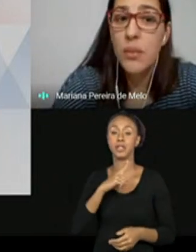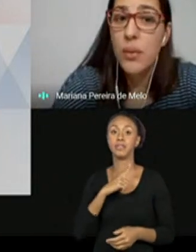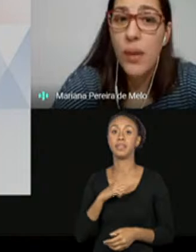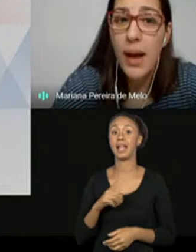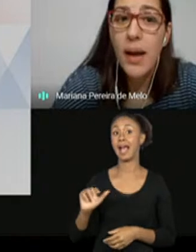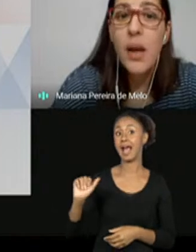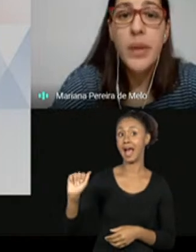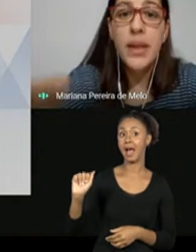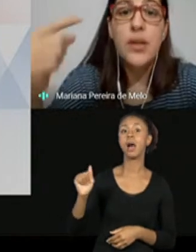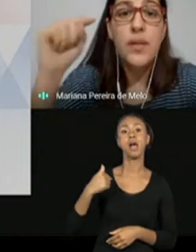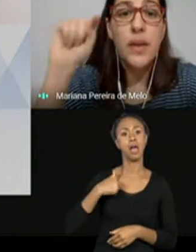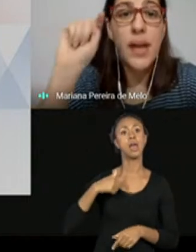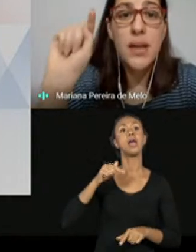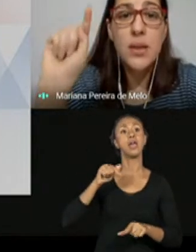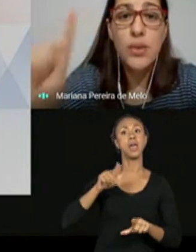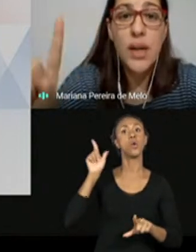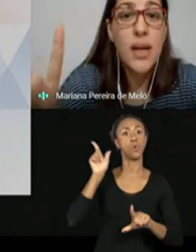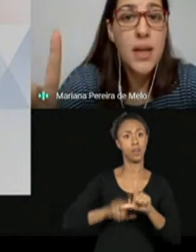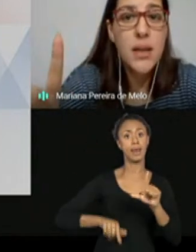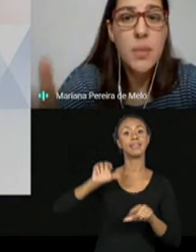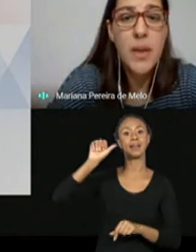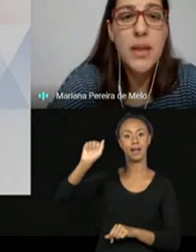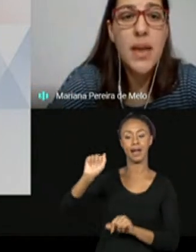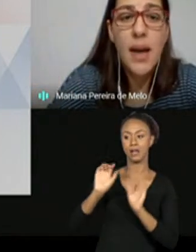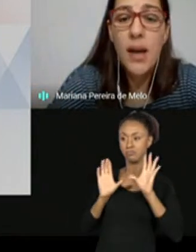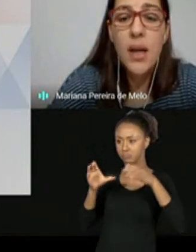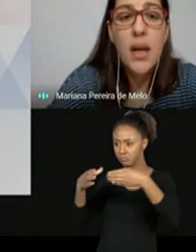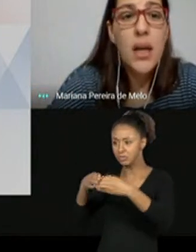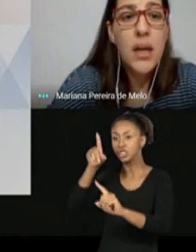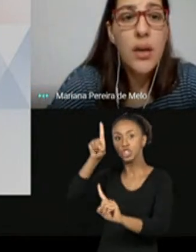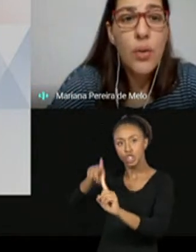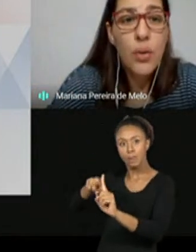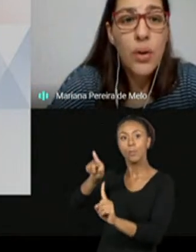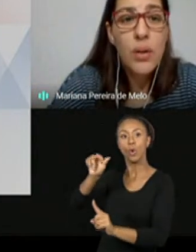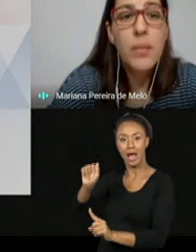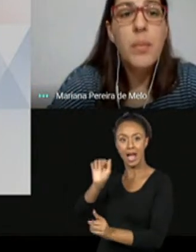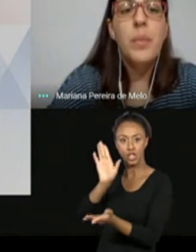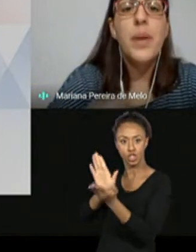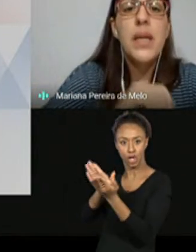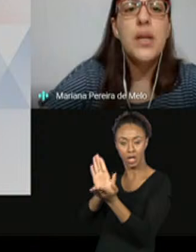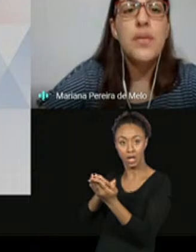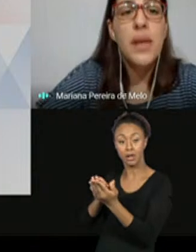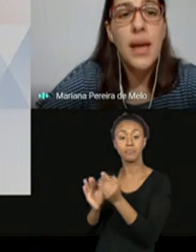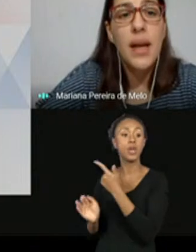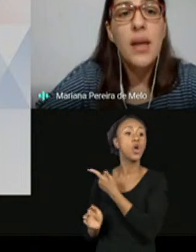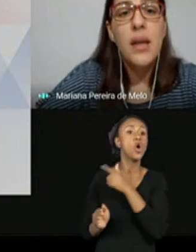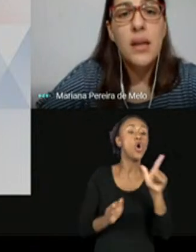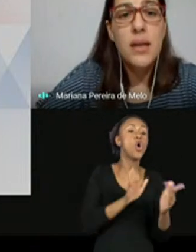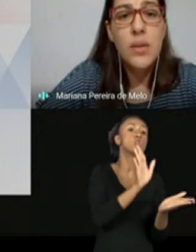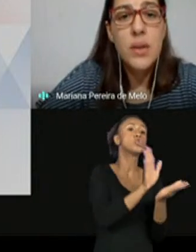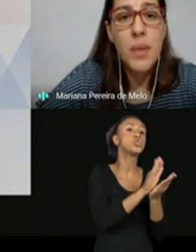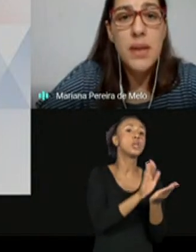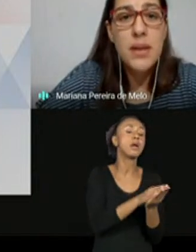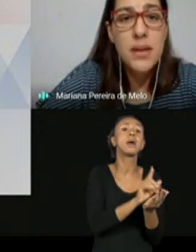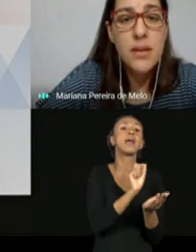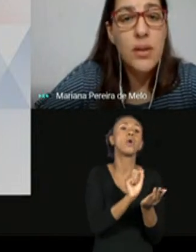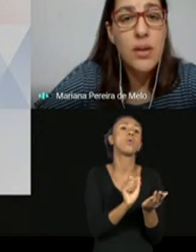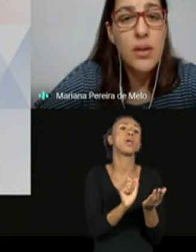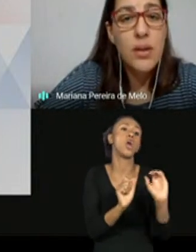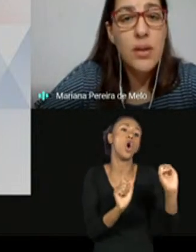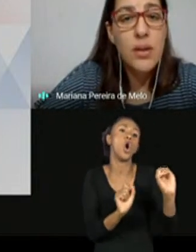usar o símbolo A para identificar que são jacarés da espécie A e O para identificar que são